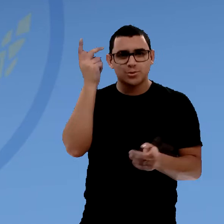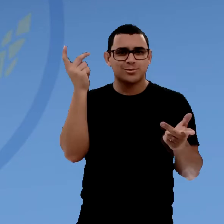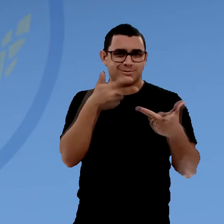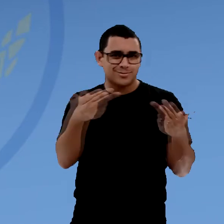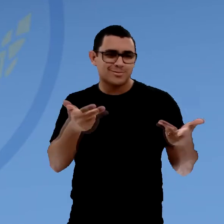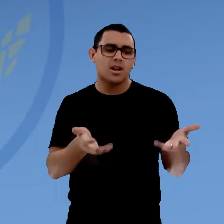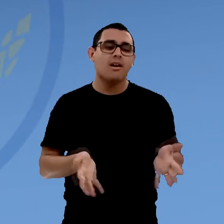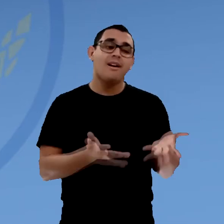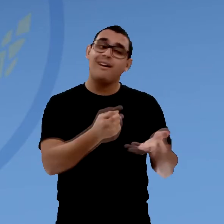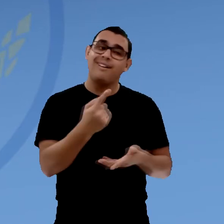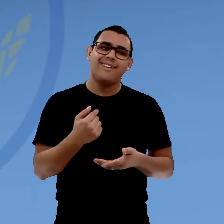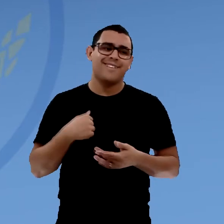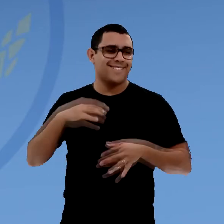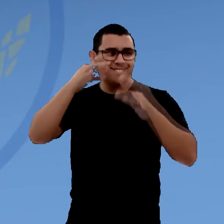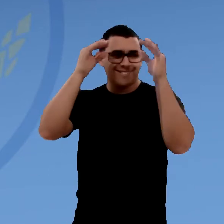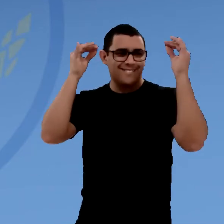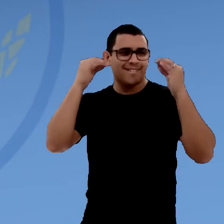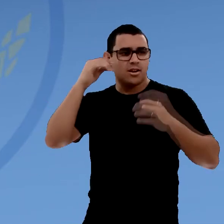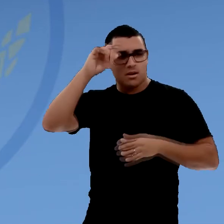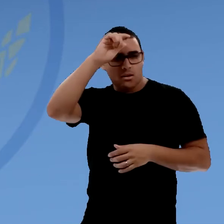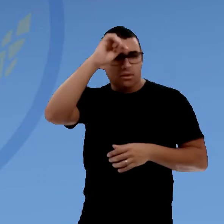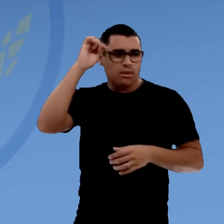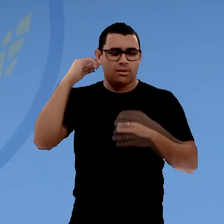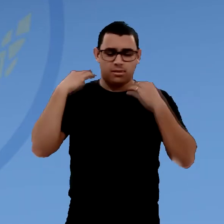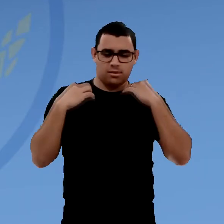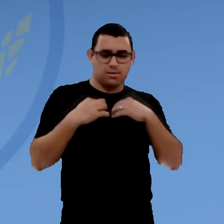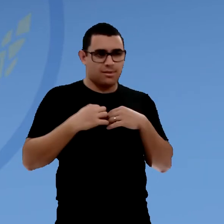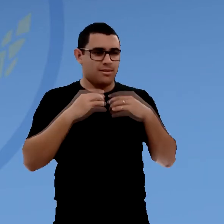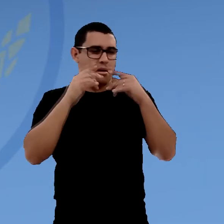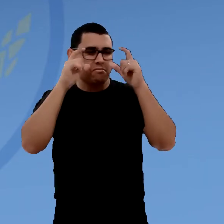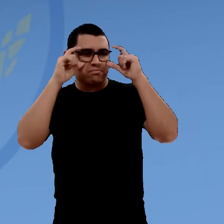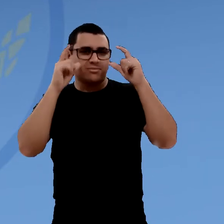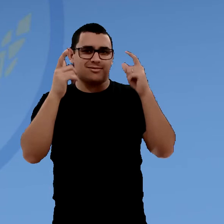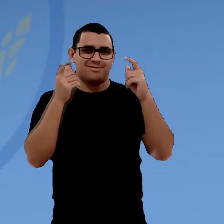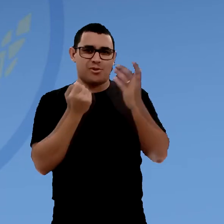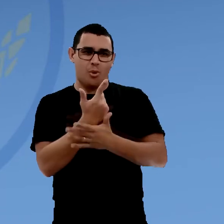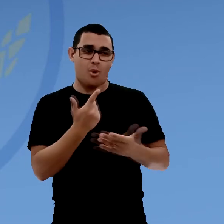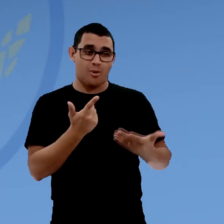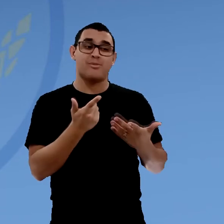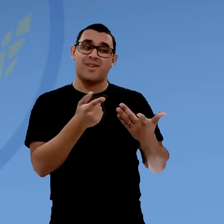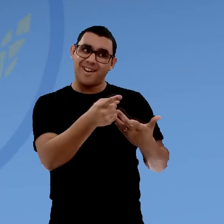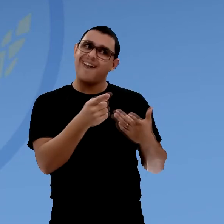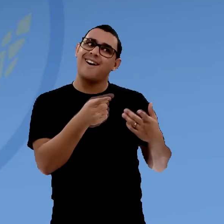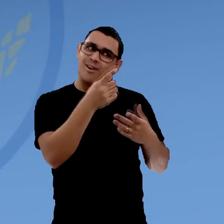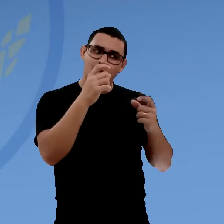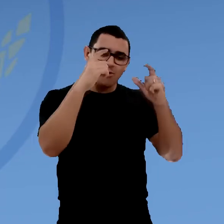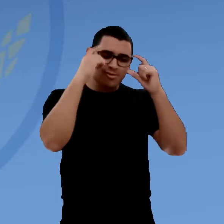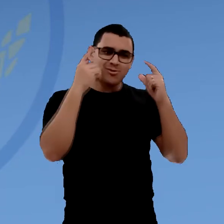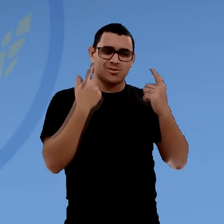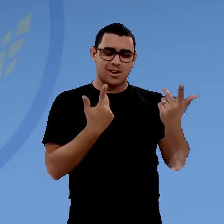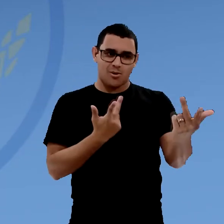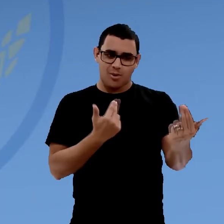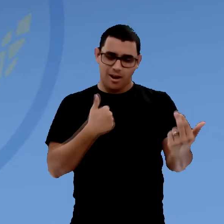pessoas. Então, o status dele de estar lá na internet, conversando, determinando